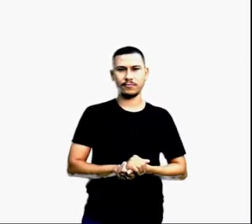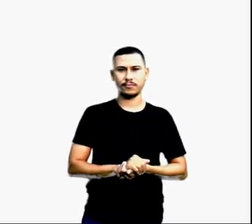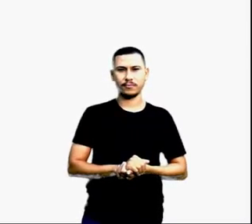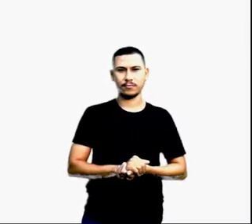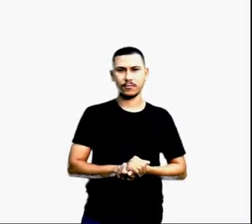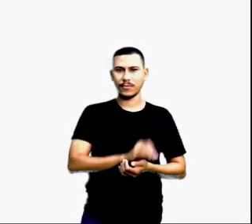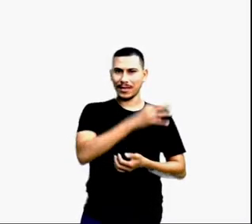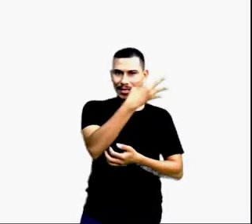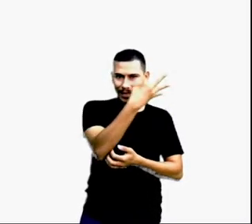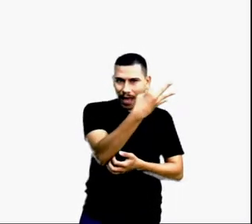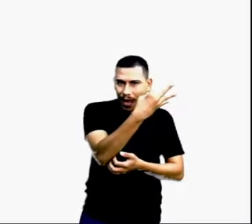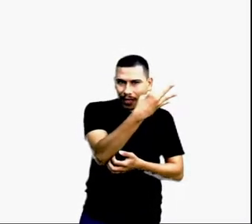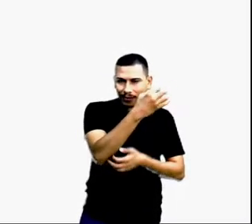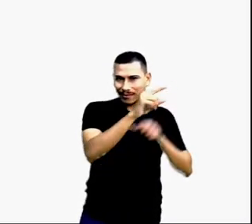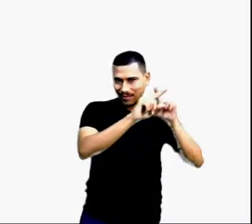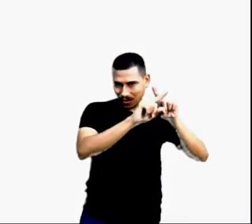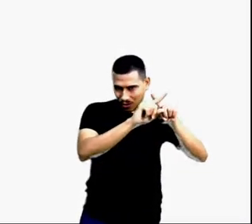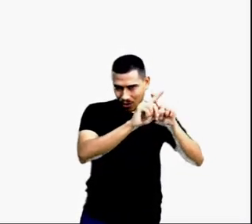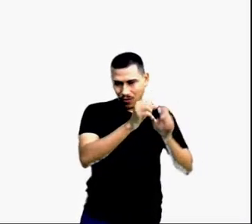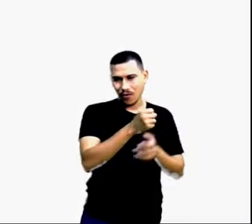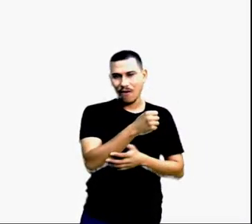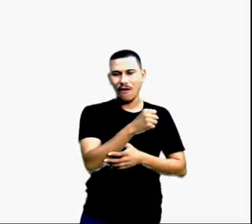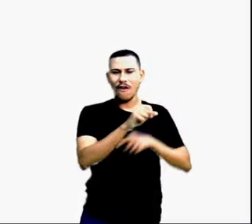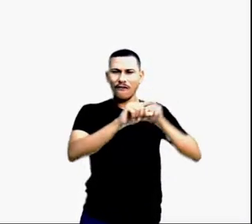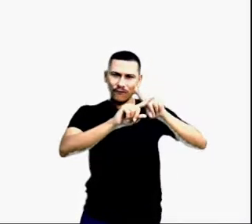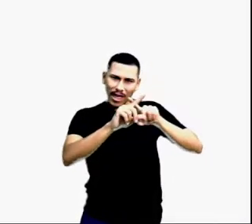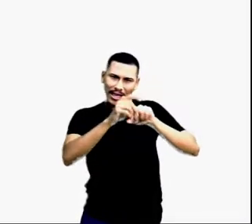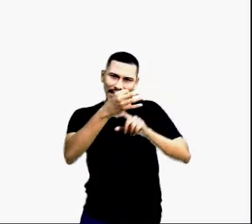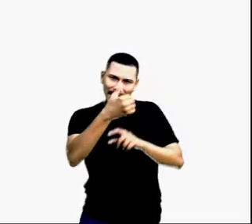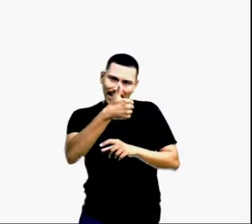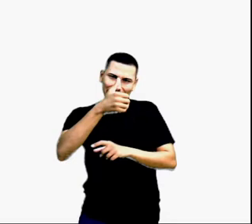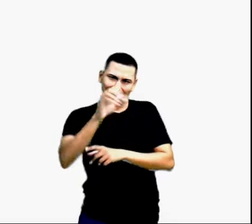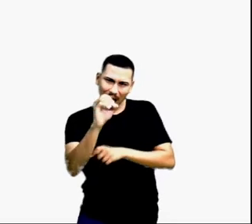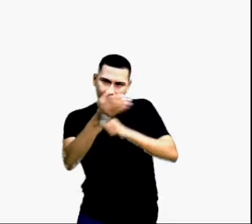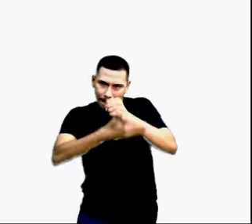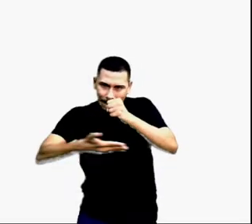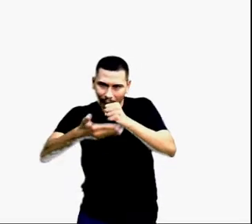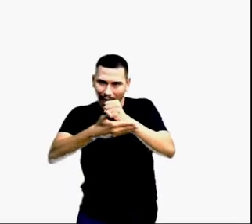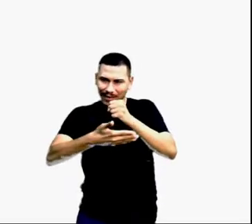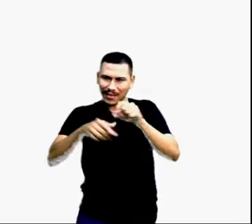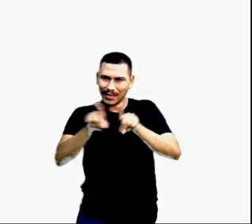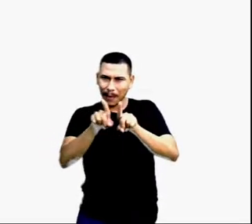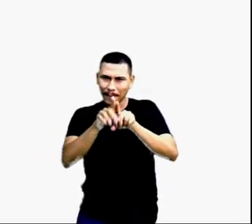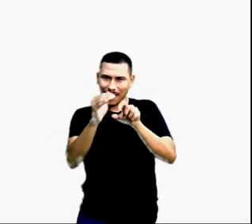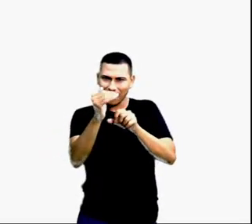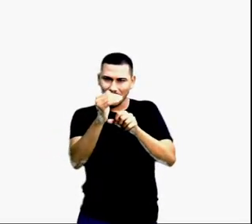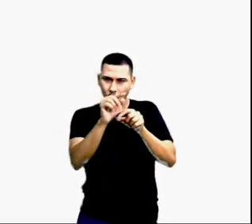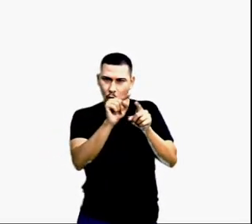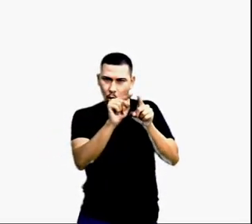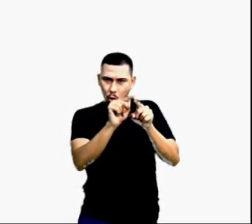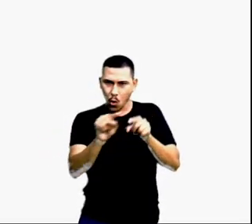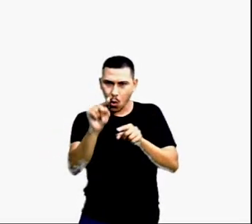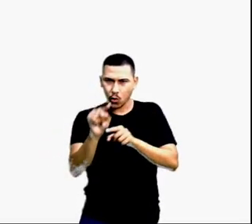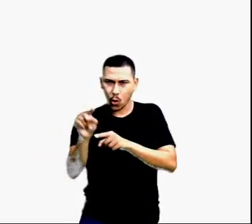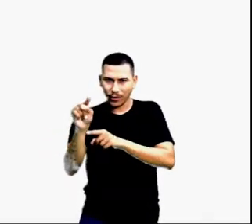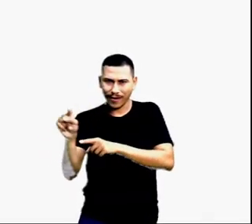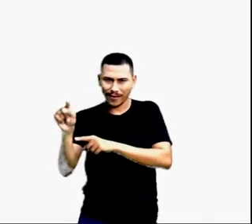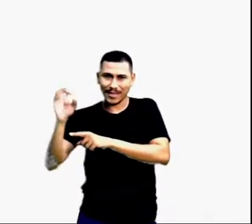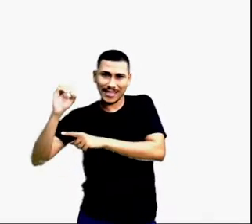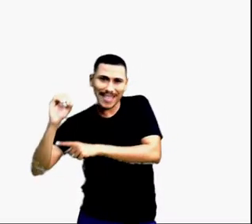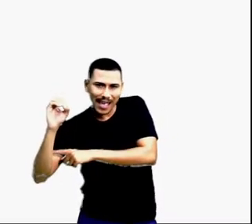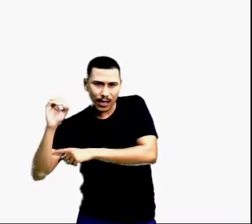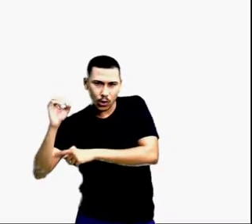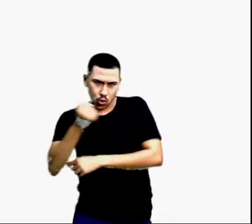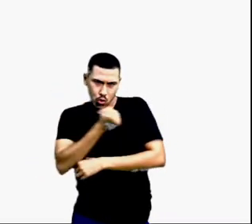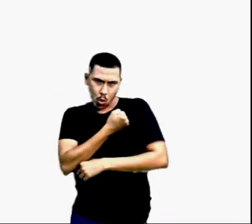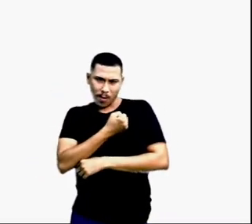Olha aí três é o X10 a base e temos seis cale 3M é o